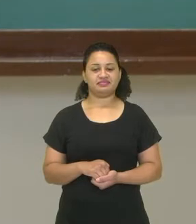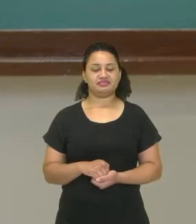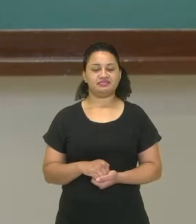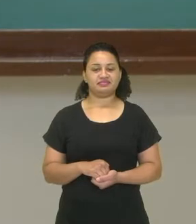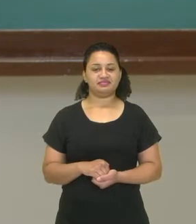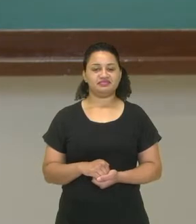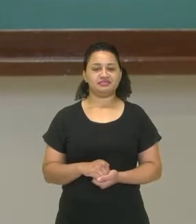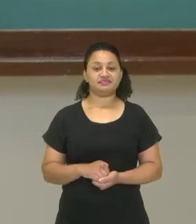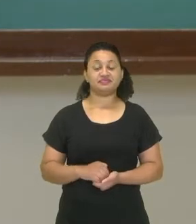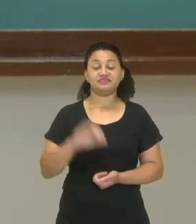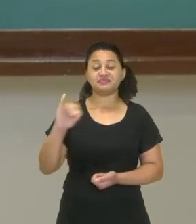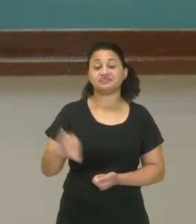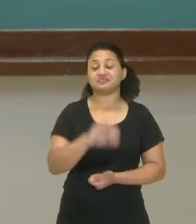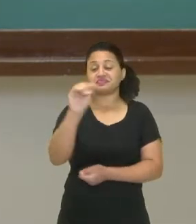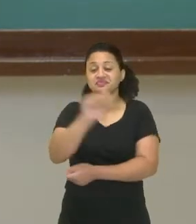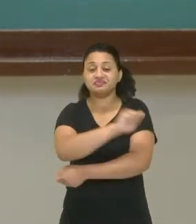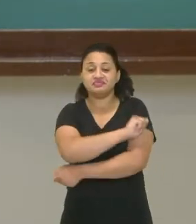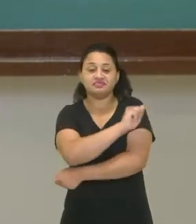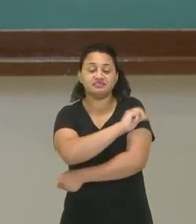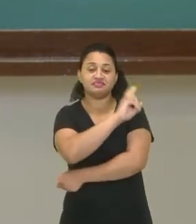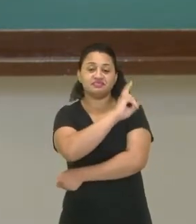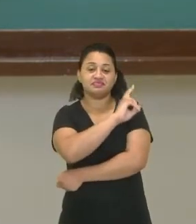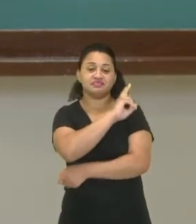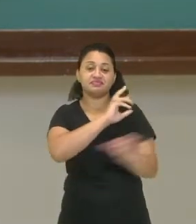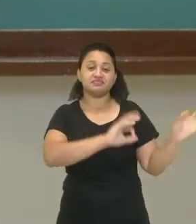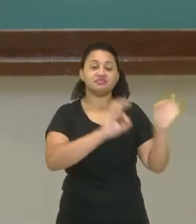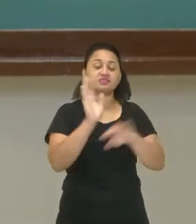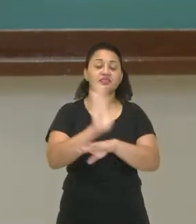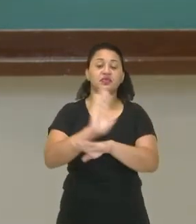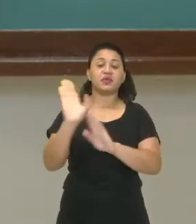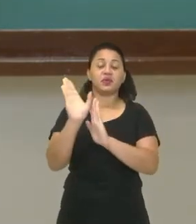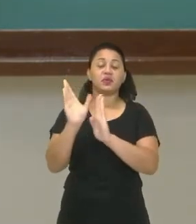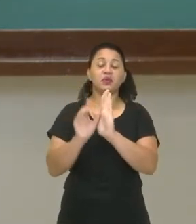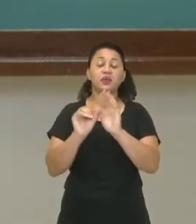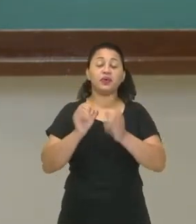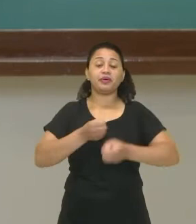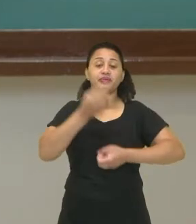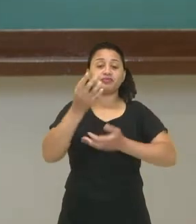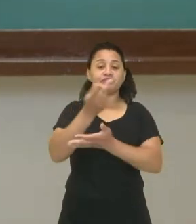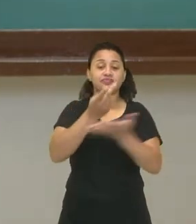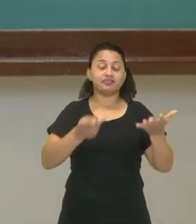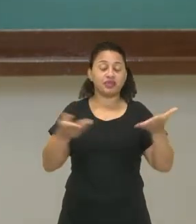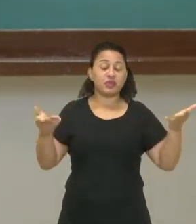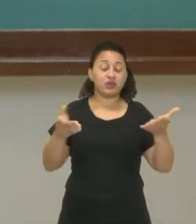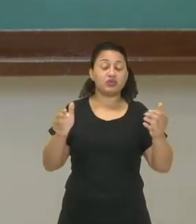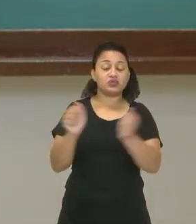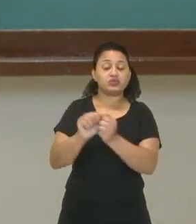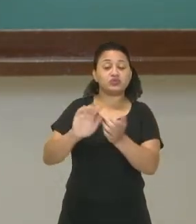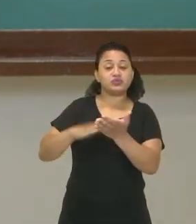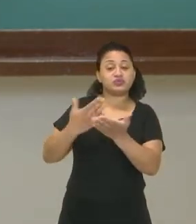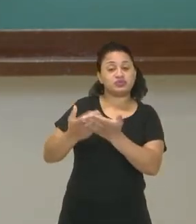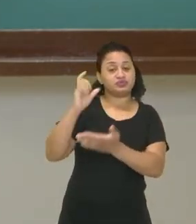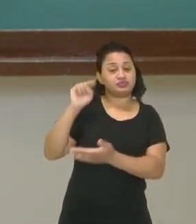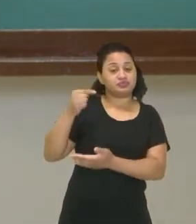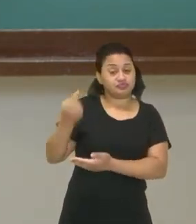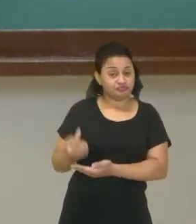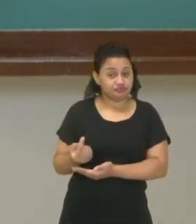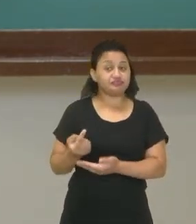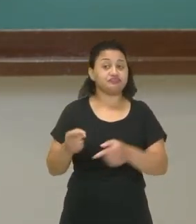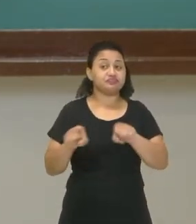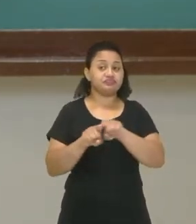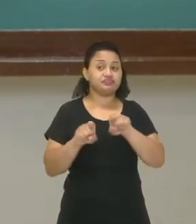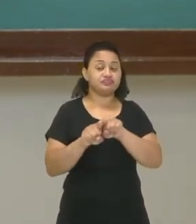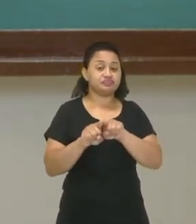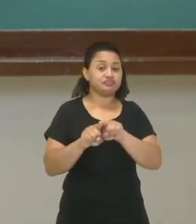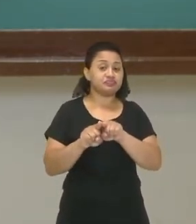Olá, estudantes da segunda série. Nesse vídeo vamos falar sobre poesia. Conosco hoje a nossa querida Jéssica. Então, qual